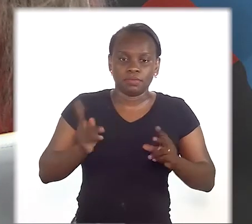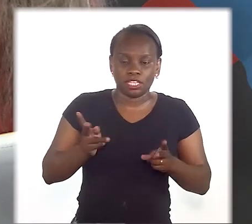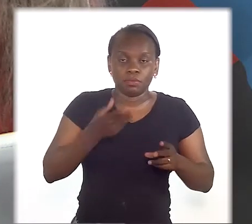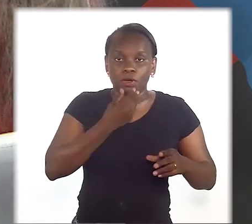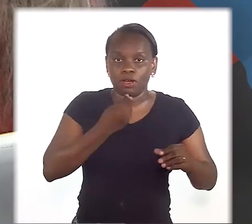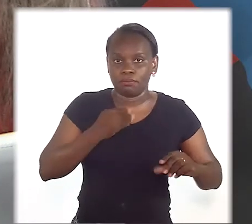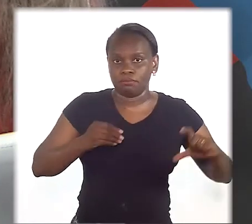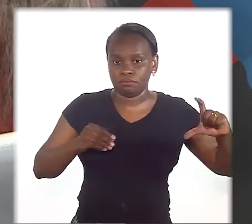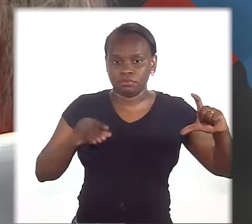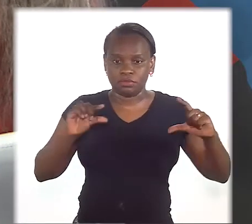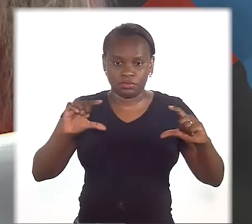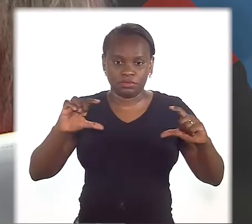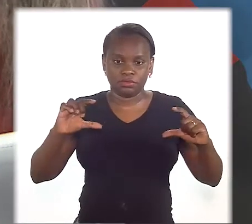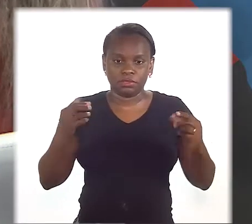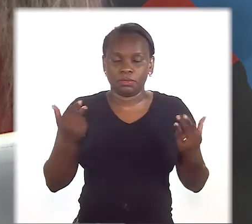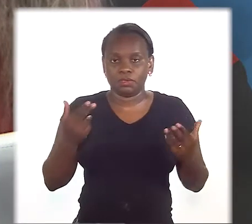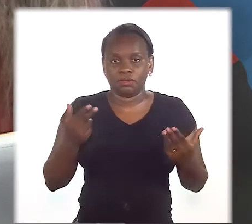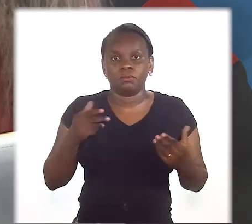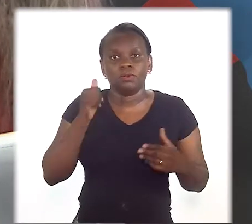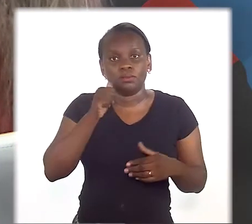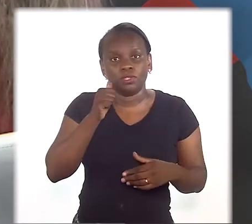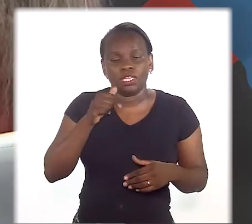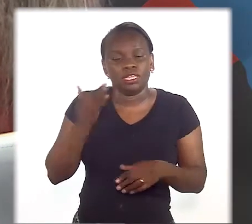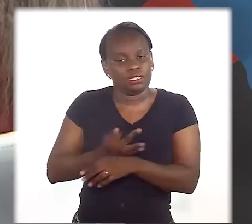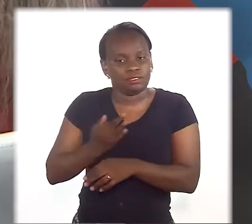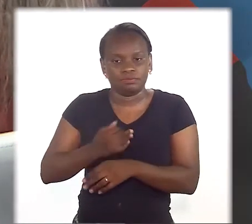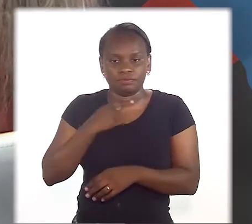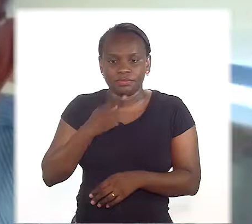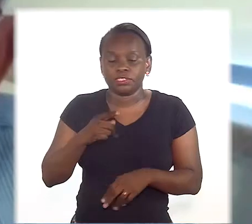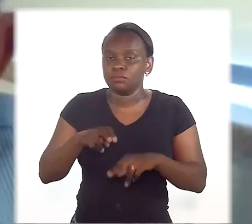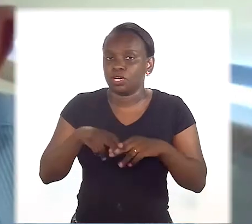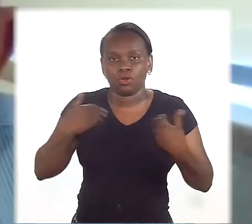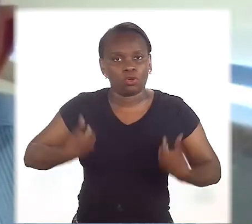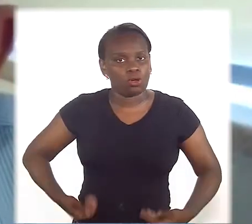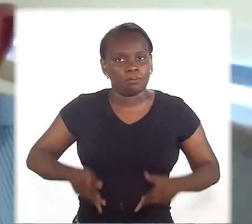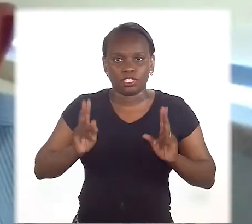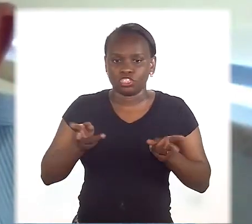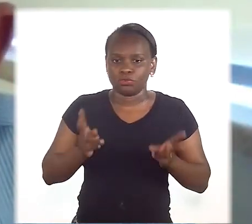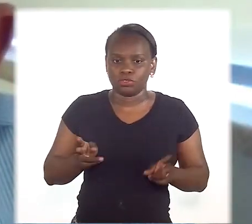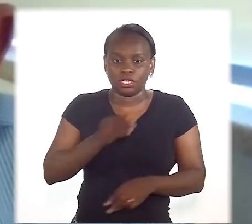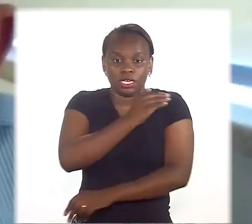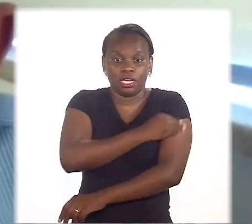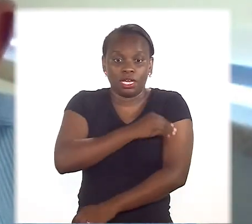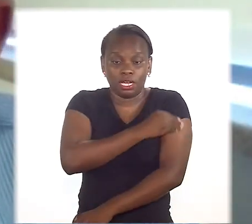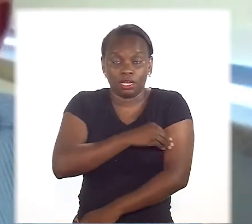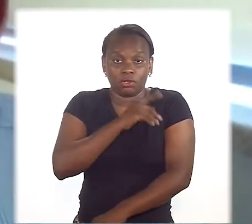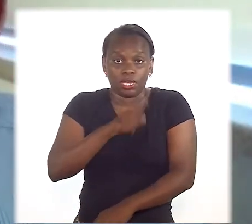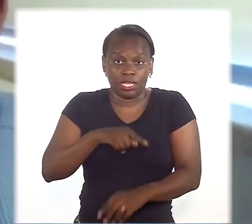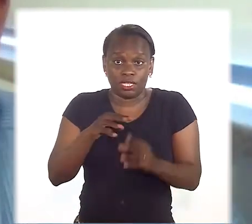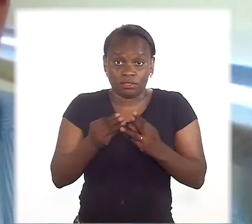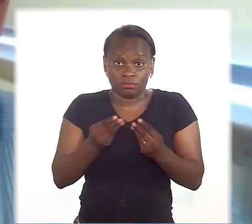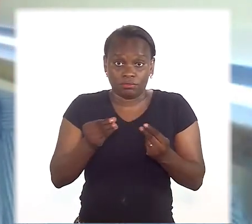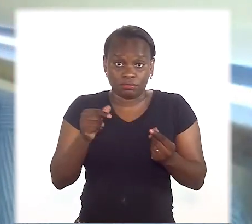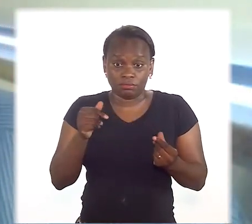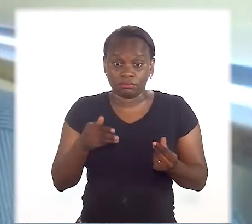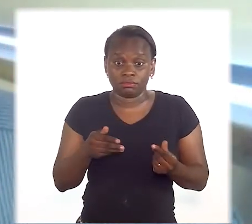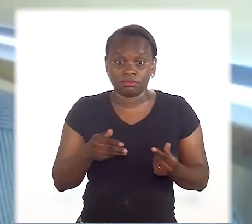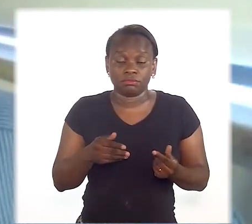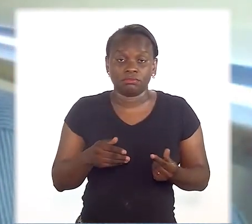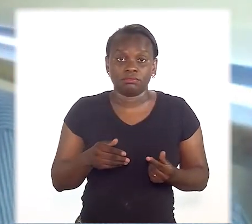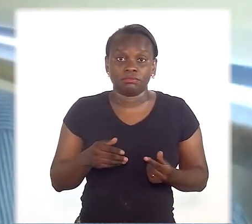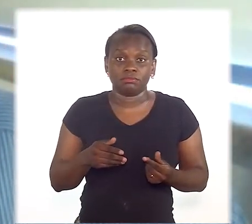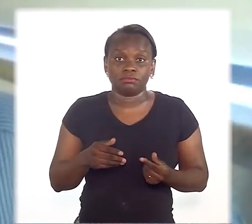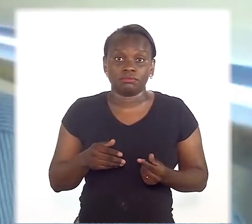mesma quantidade que o homem. Em função de Isso quê? é a função do próprio organismo. O álcool é uma substância